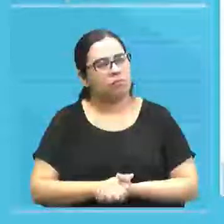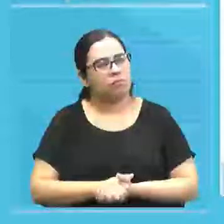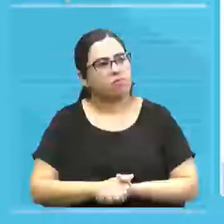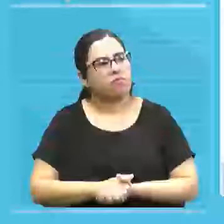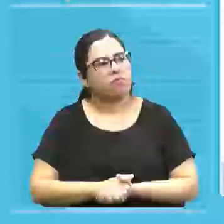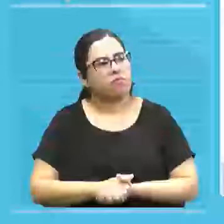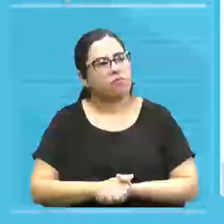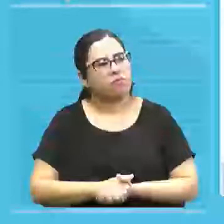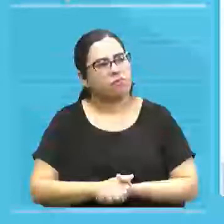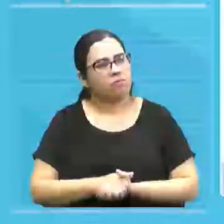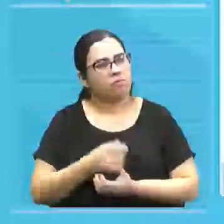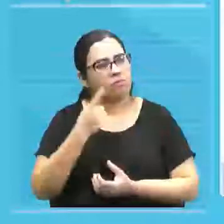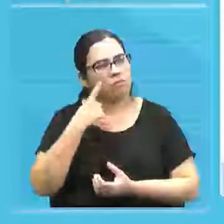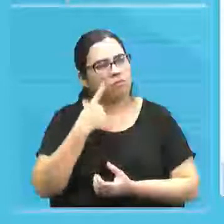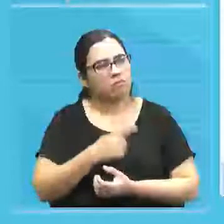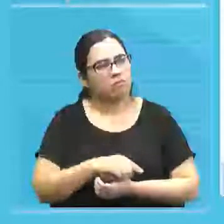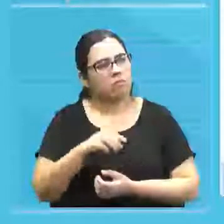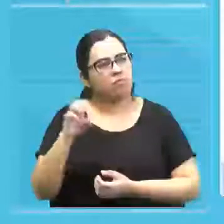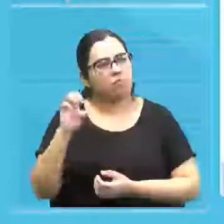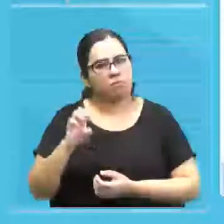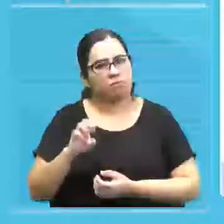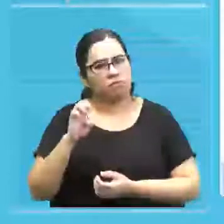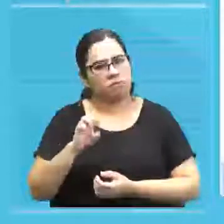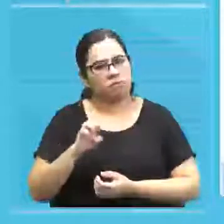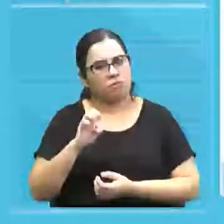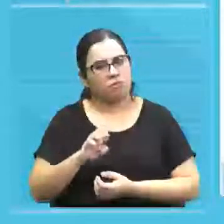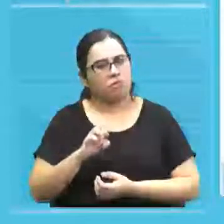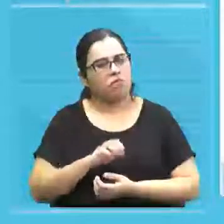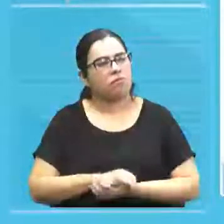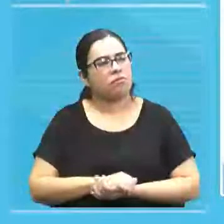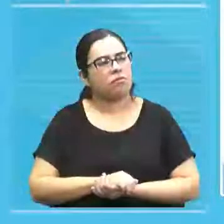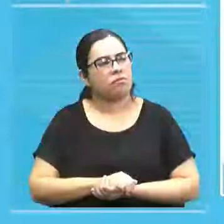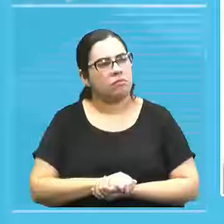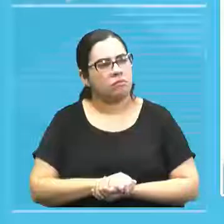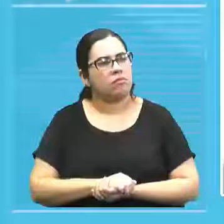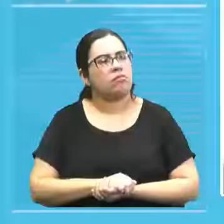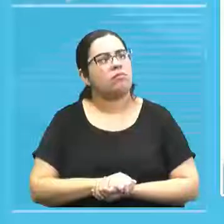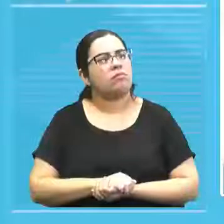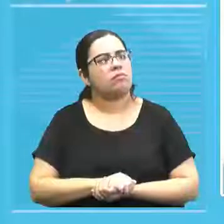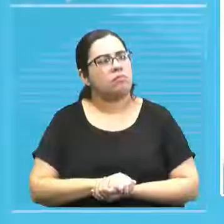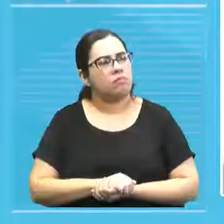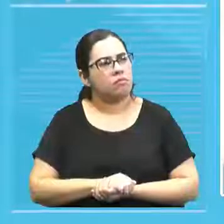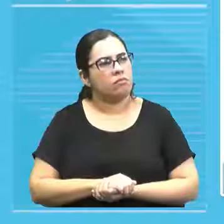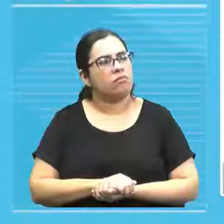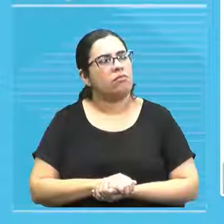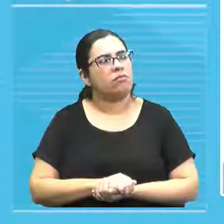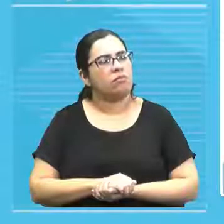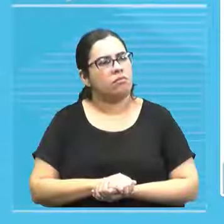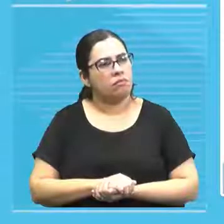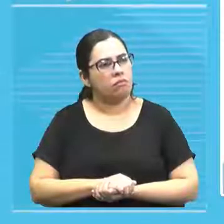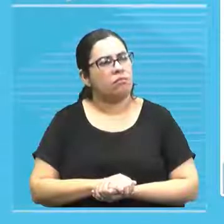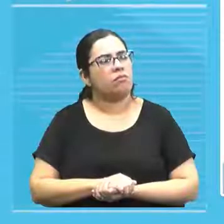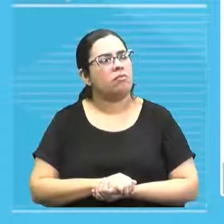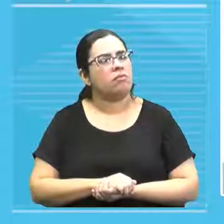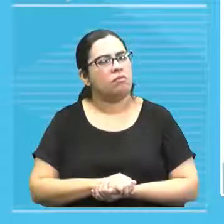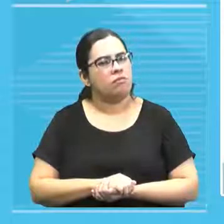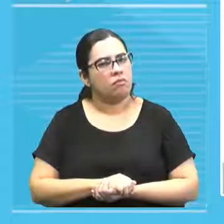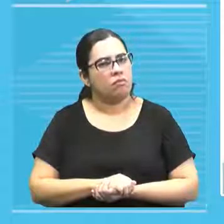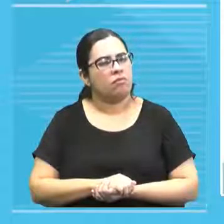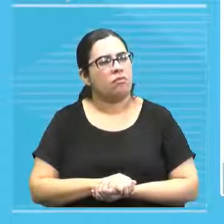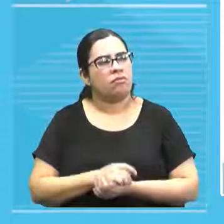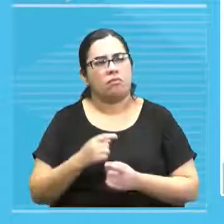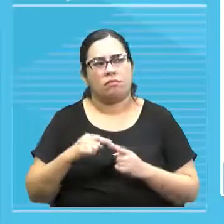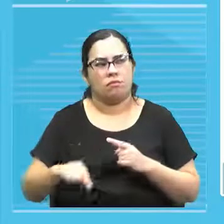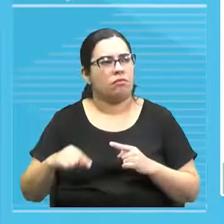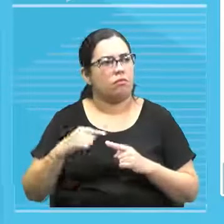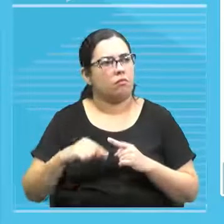decorrem da dispersão da produção de conhecimento da esfera Global isso é que para uma países desenvolvidos aqui não se